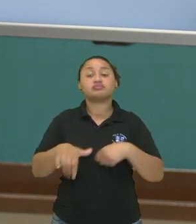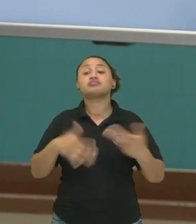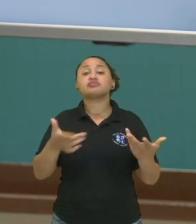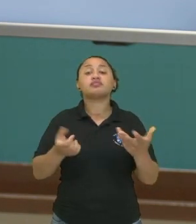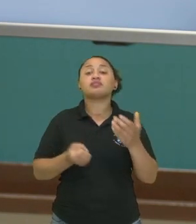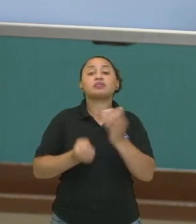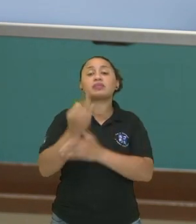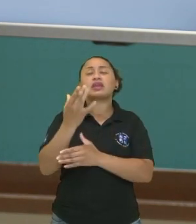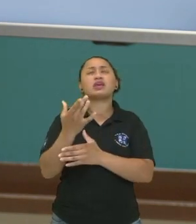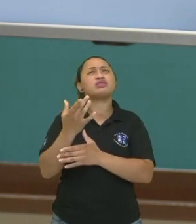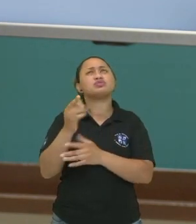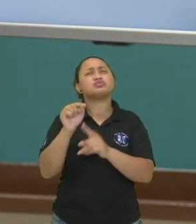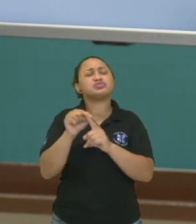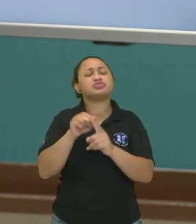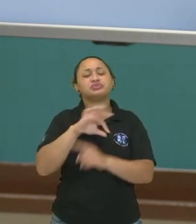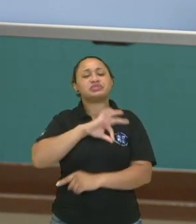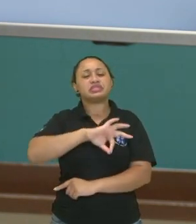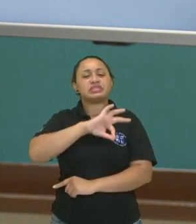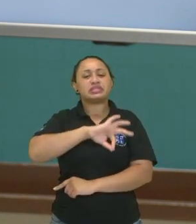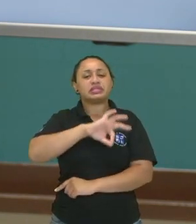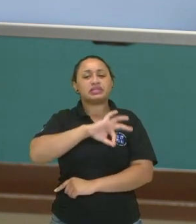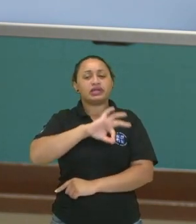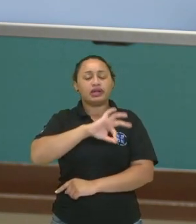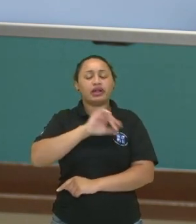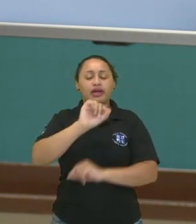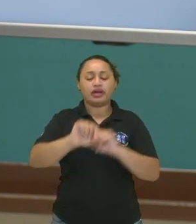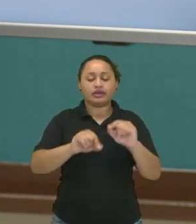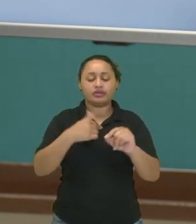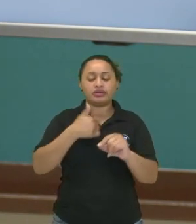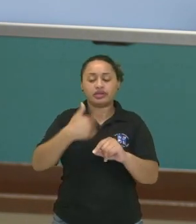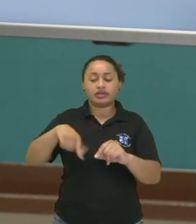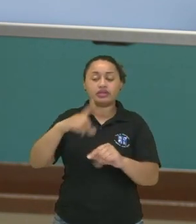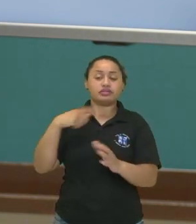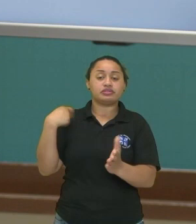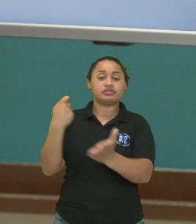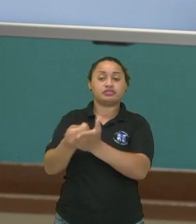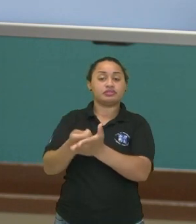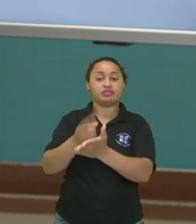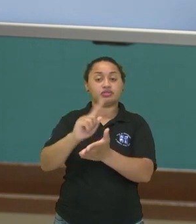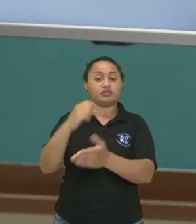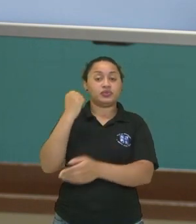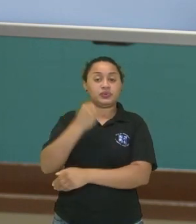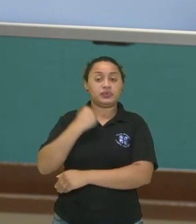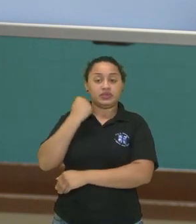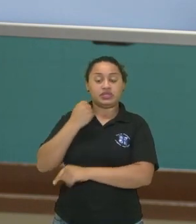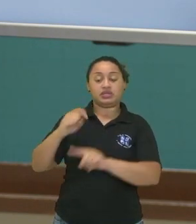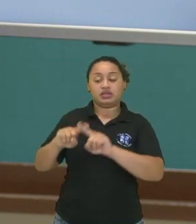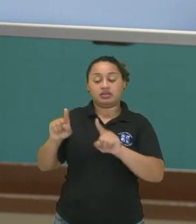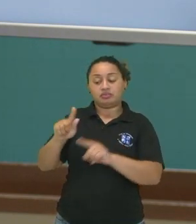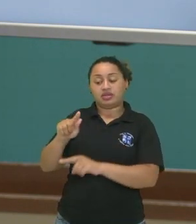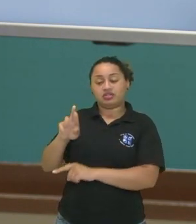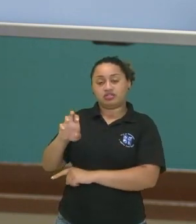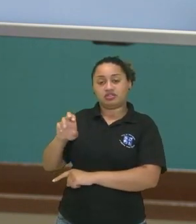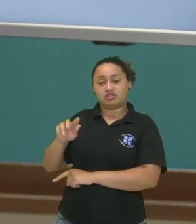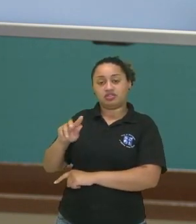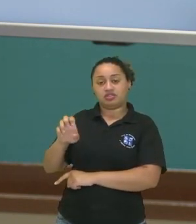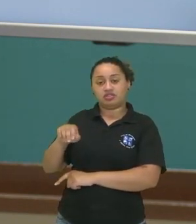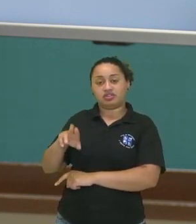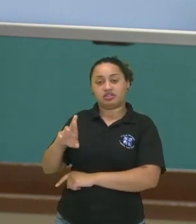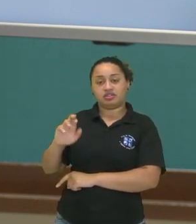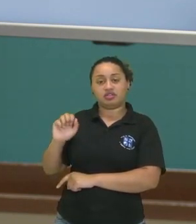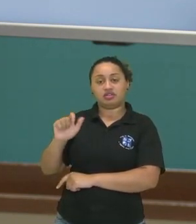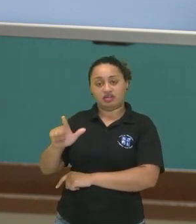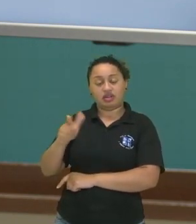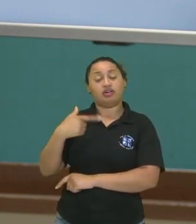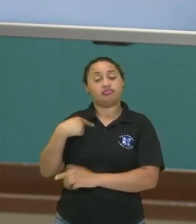de um salário que deveria ser pago pelos generais e não pelos senadores. Acabou que criou uma fidelidade muito grande entre